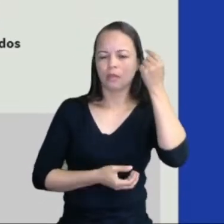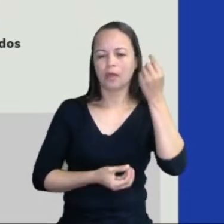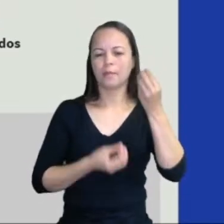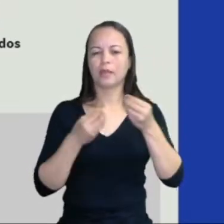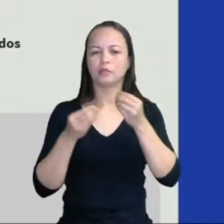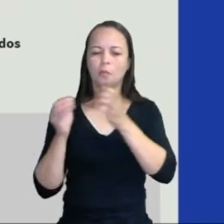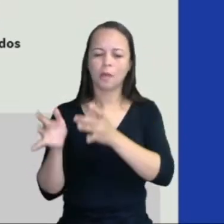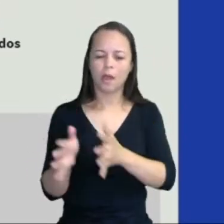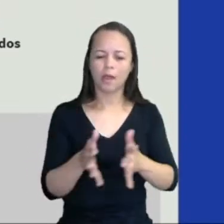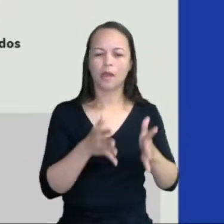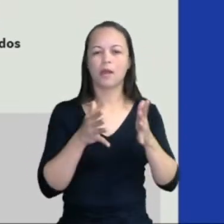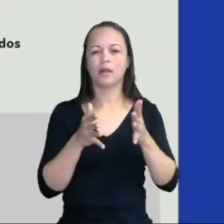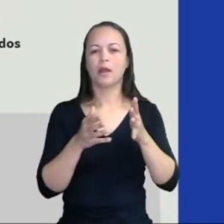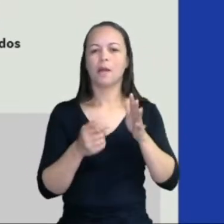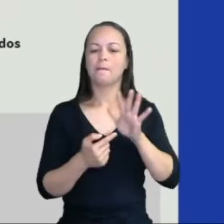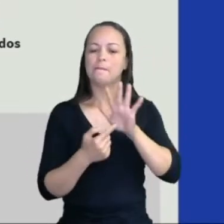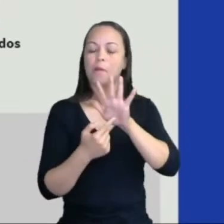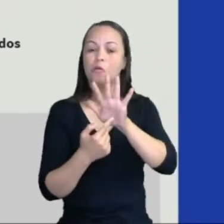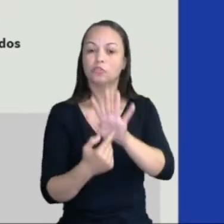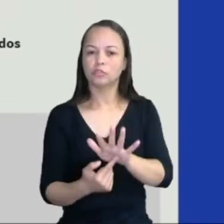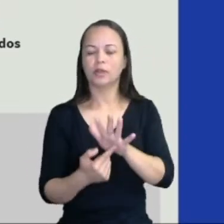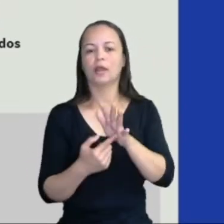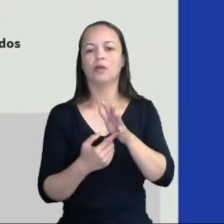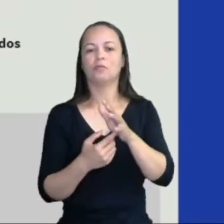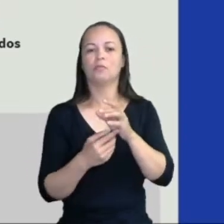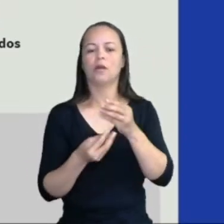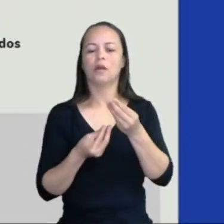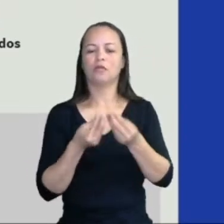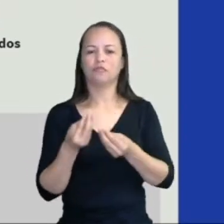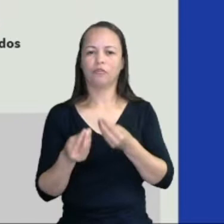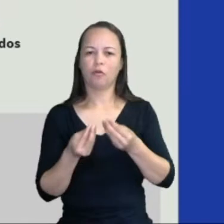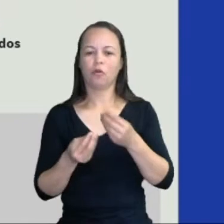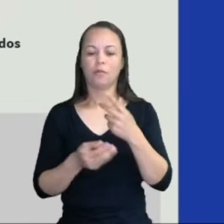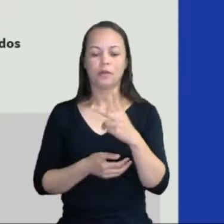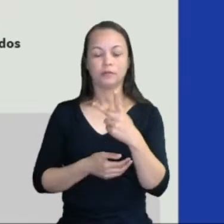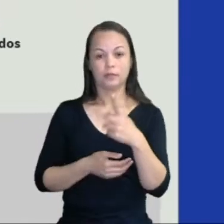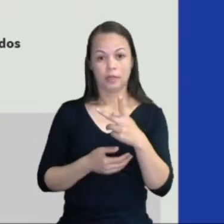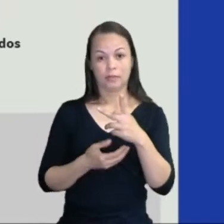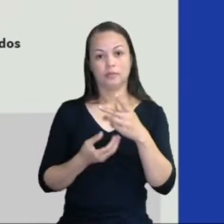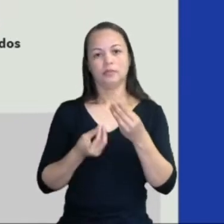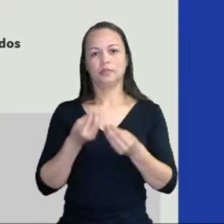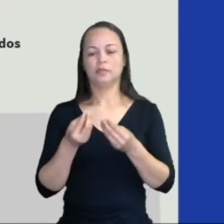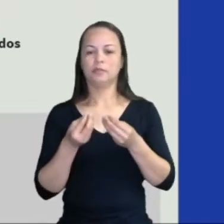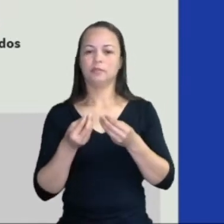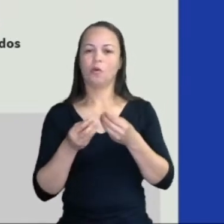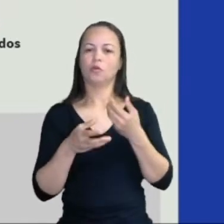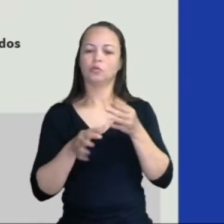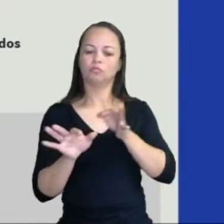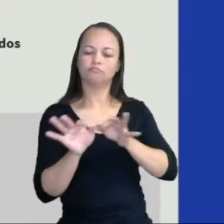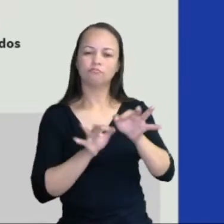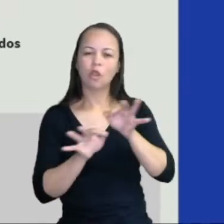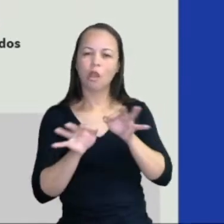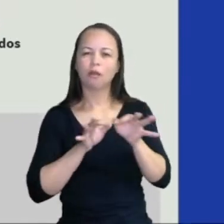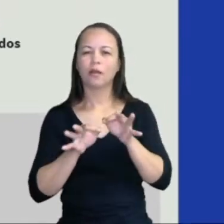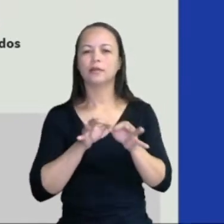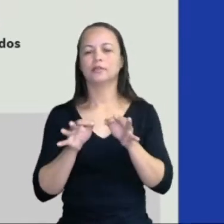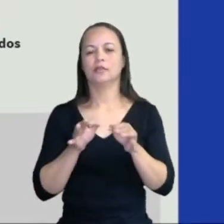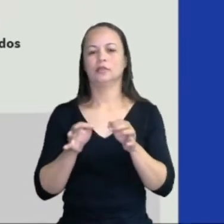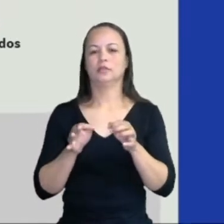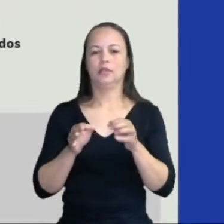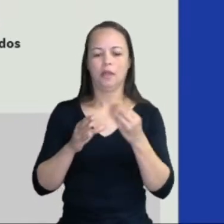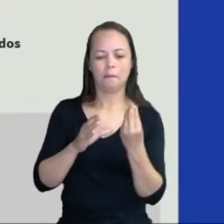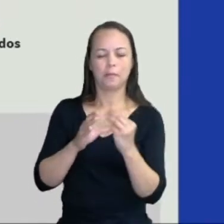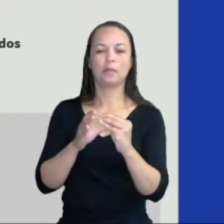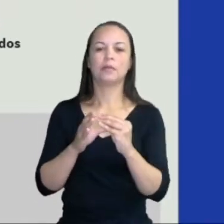para apontar uma forma desse modo de organização ser implementada.